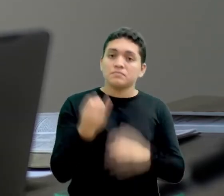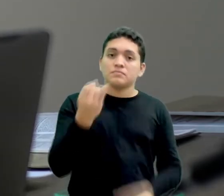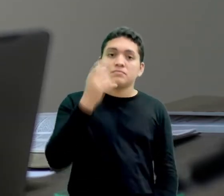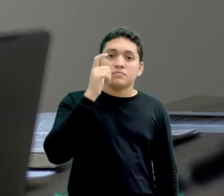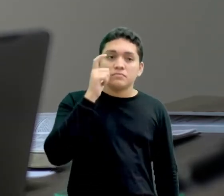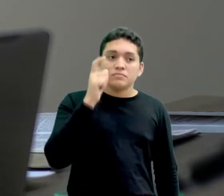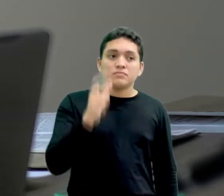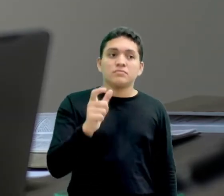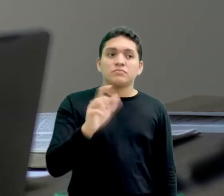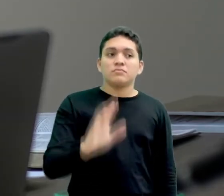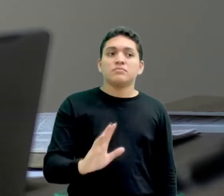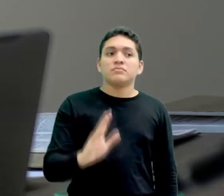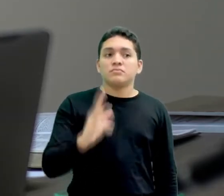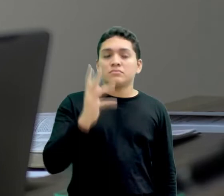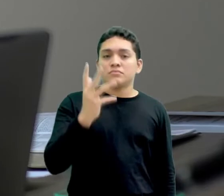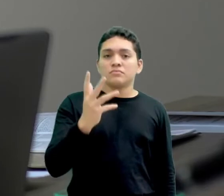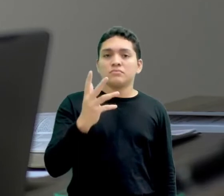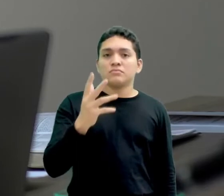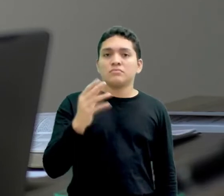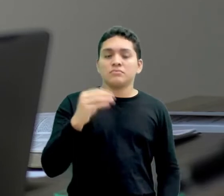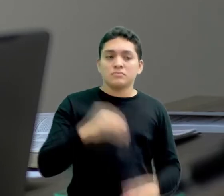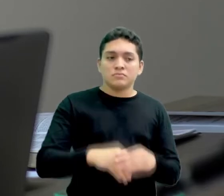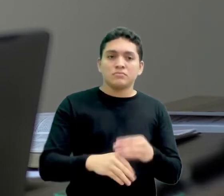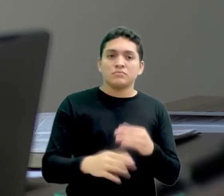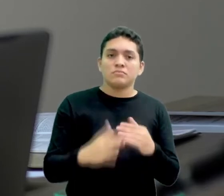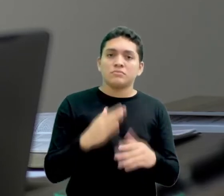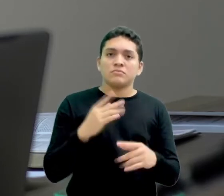isso aconteceu dentro da igreja, né,